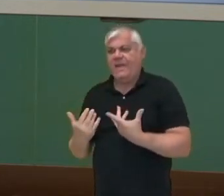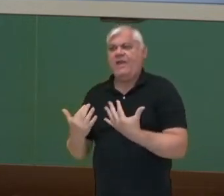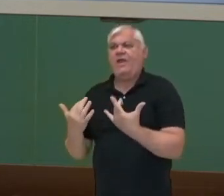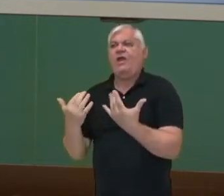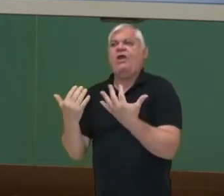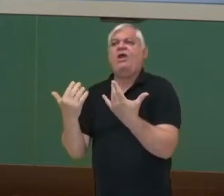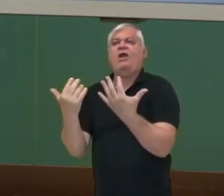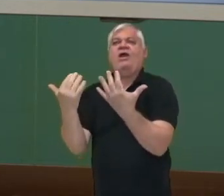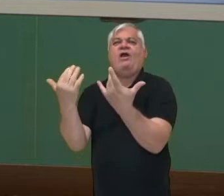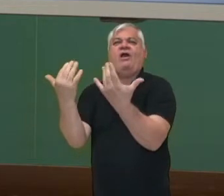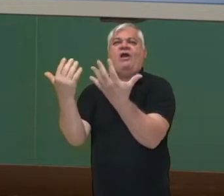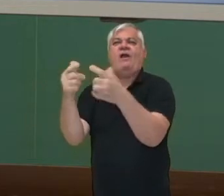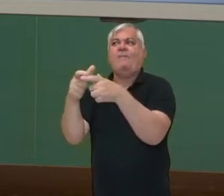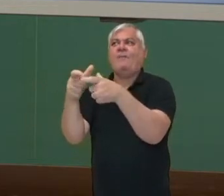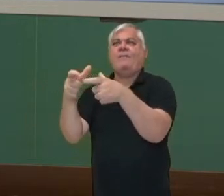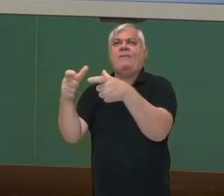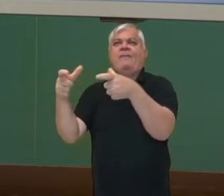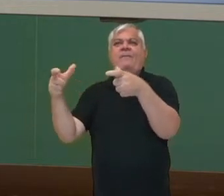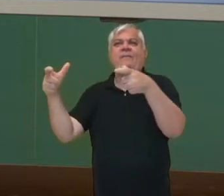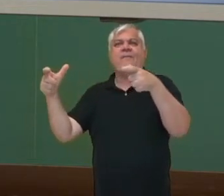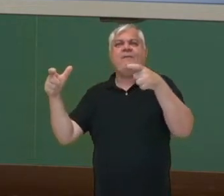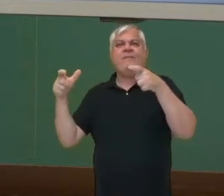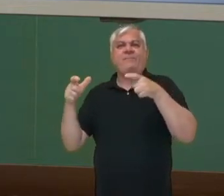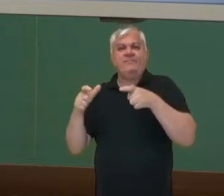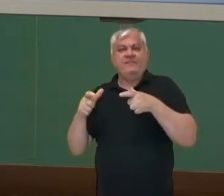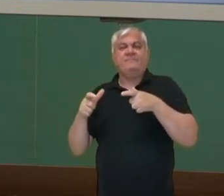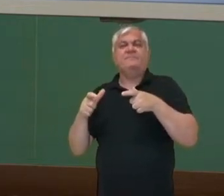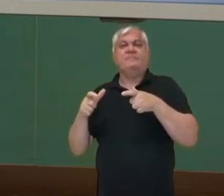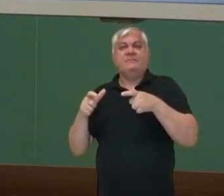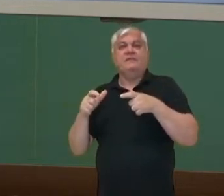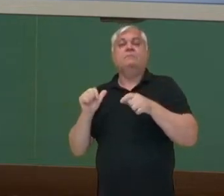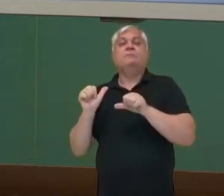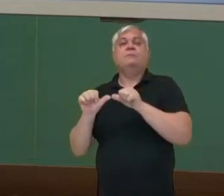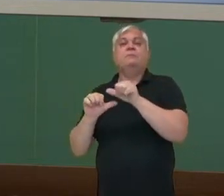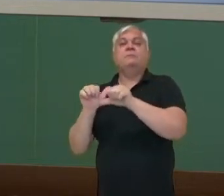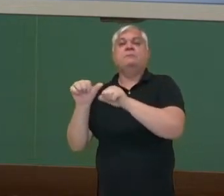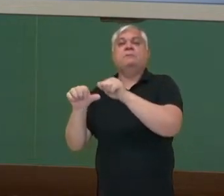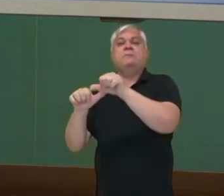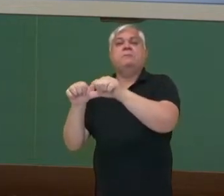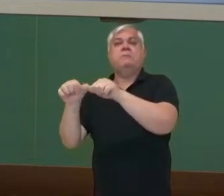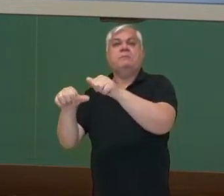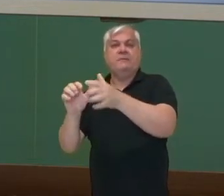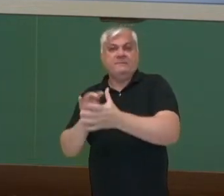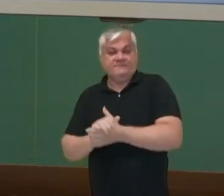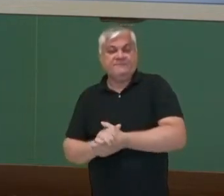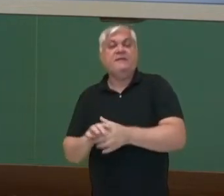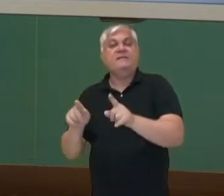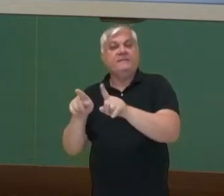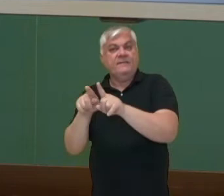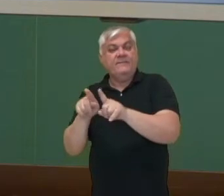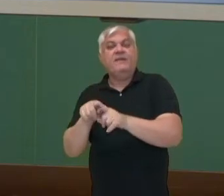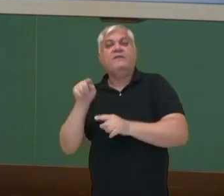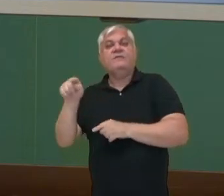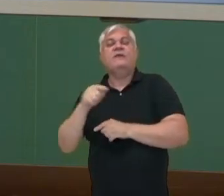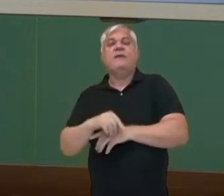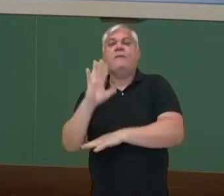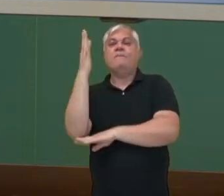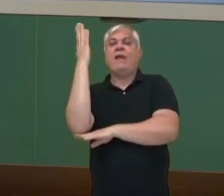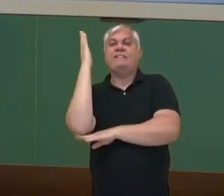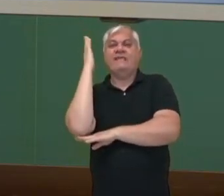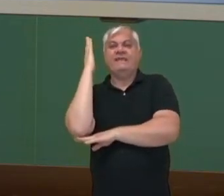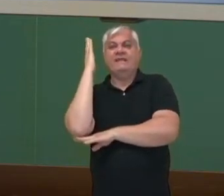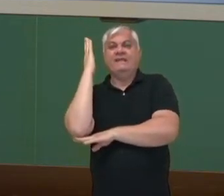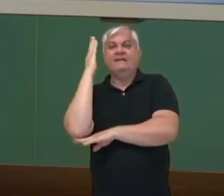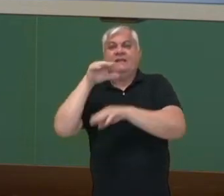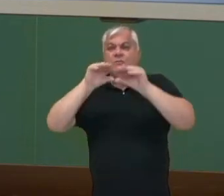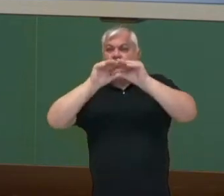que começa e se expande pela região sudeste, isso vai influenciando na questão do desmatamento. E a exploração de madeira é outro